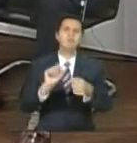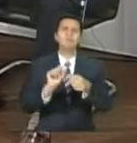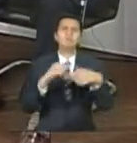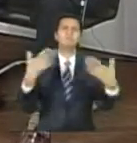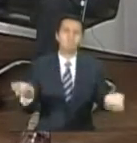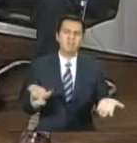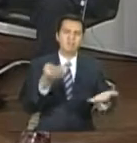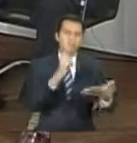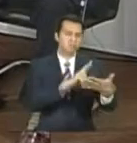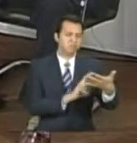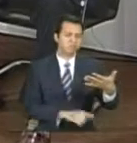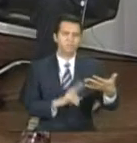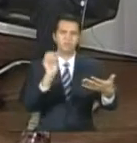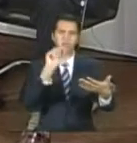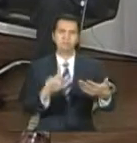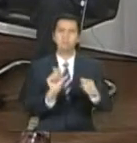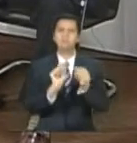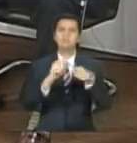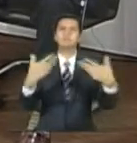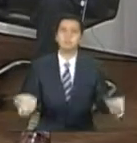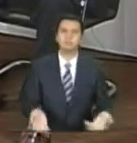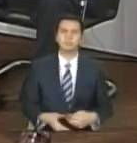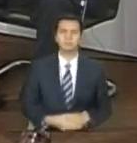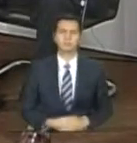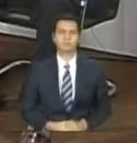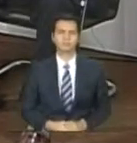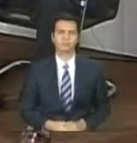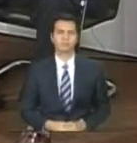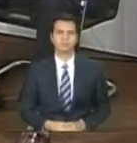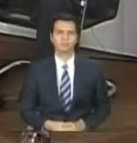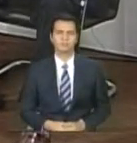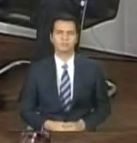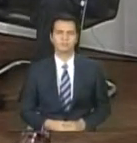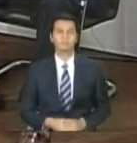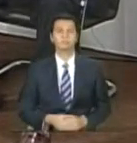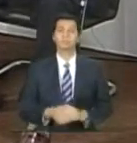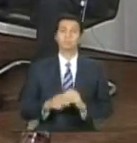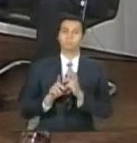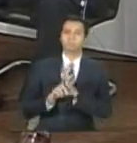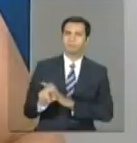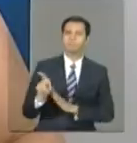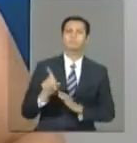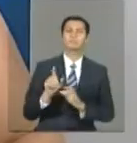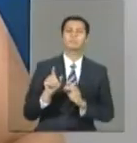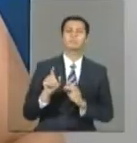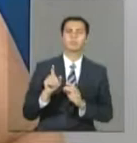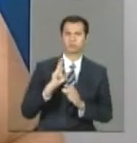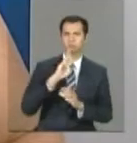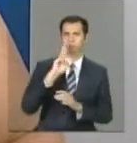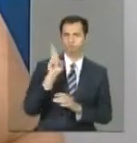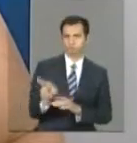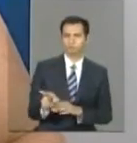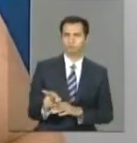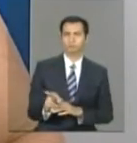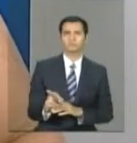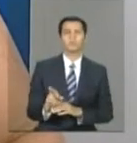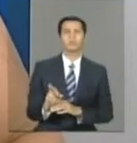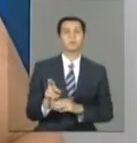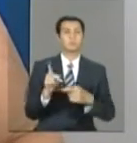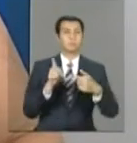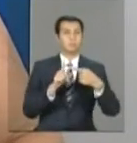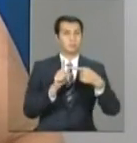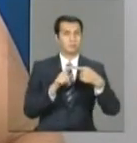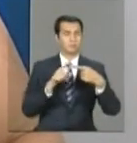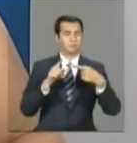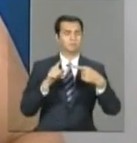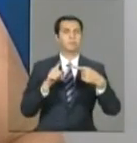azuis? Ok. Bom, com relação à primeira pergunta, eu acho importante destacar o seguinte. Durante